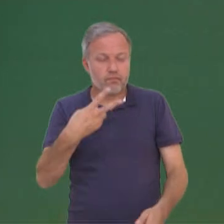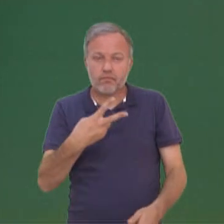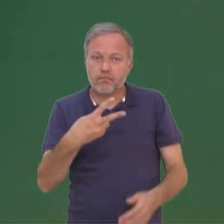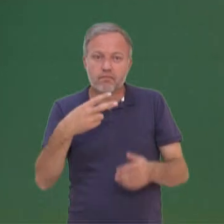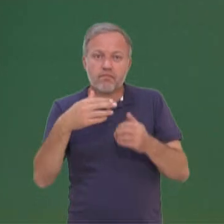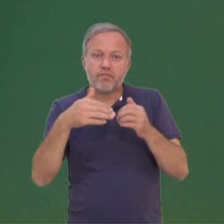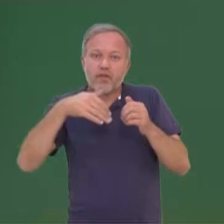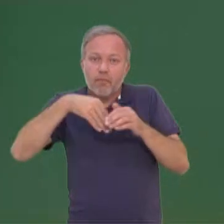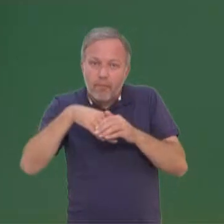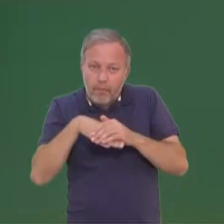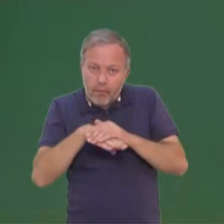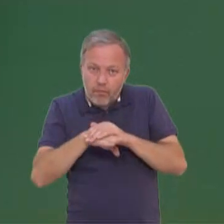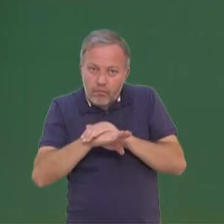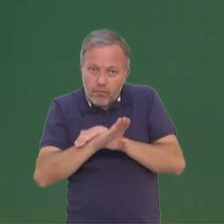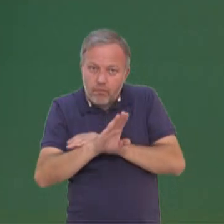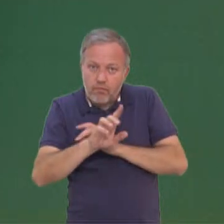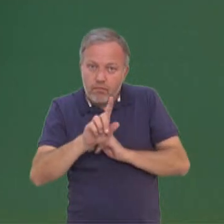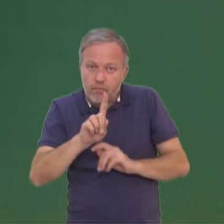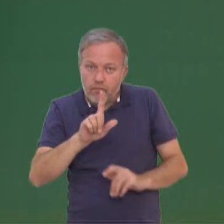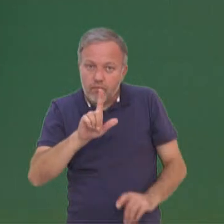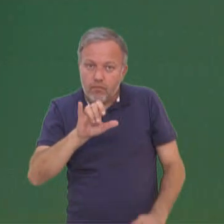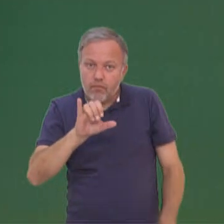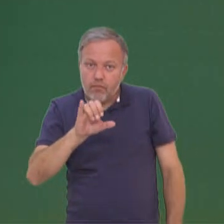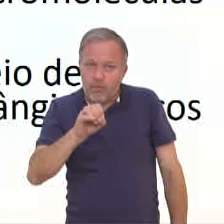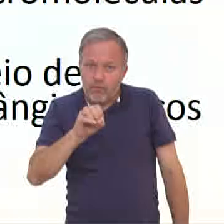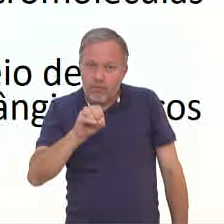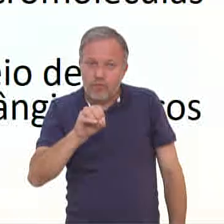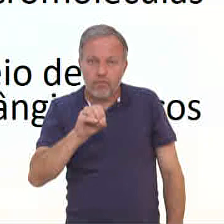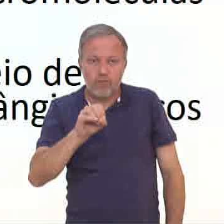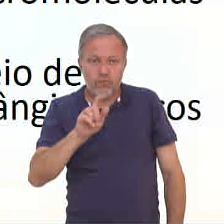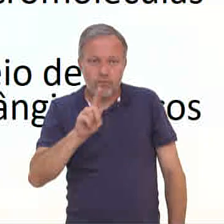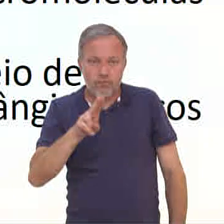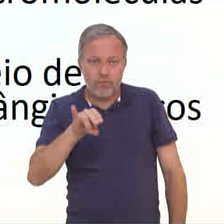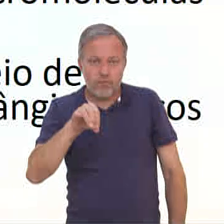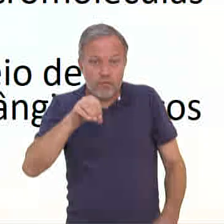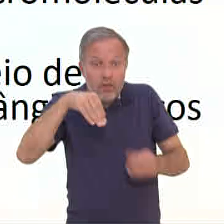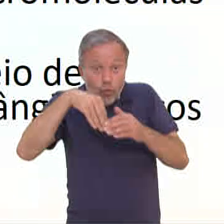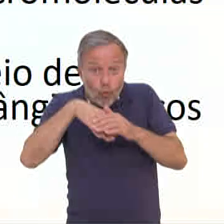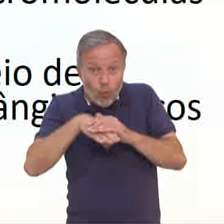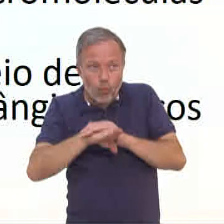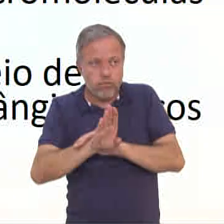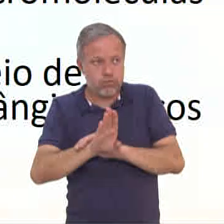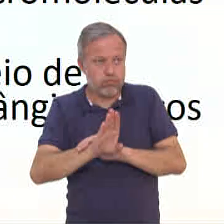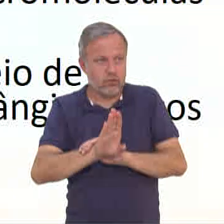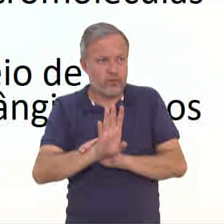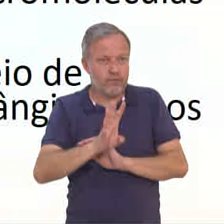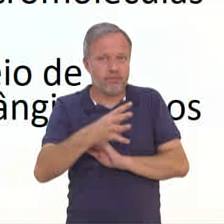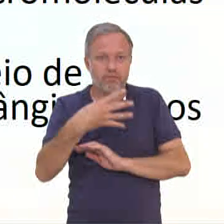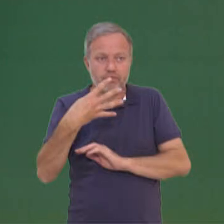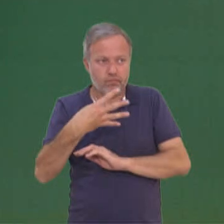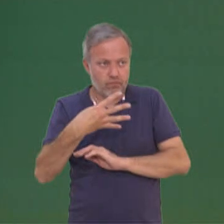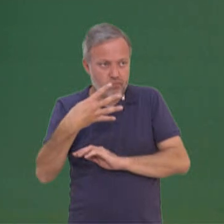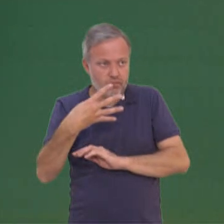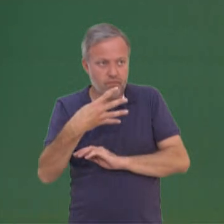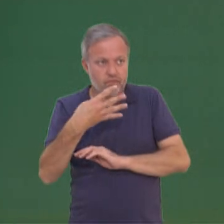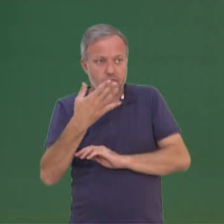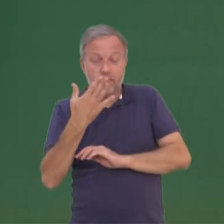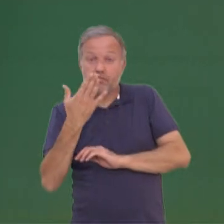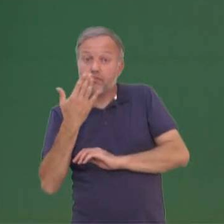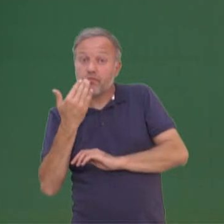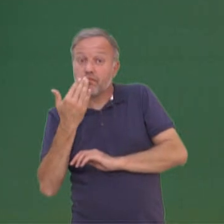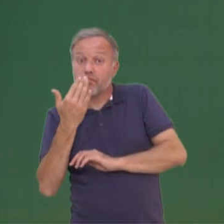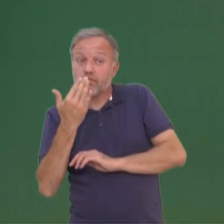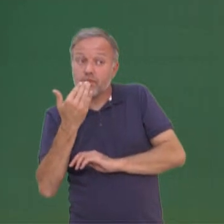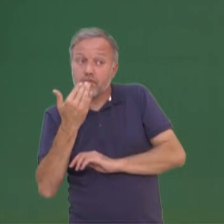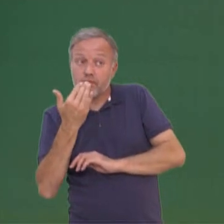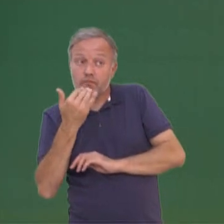nutritivo de reserva é o glicogênio. Correto. Marca. 4. Em função da nutrição